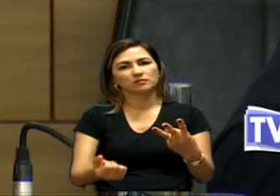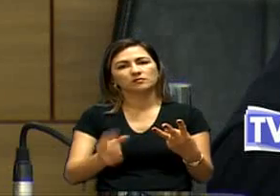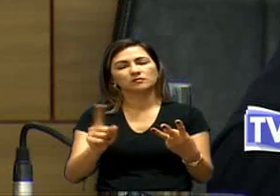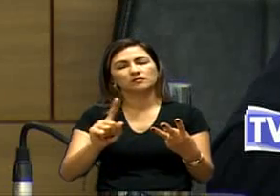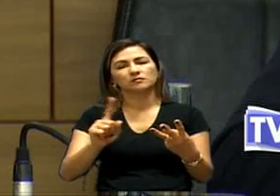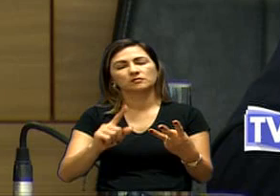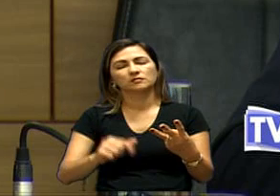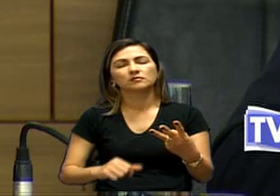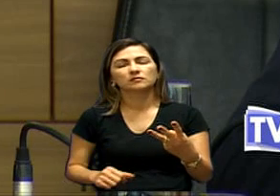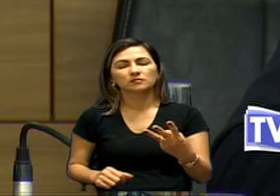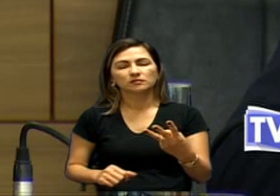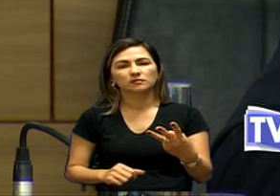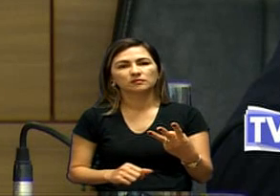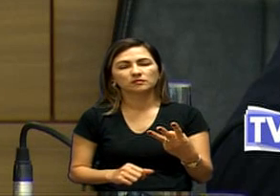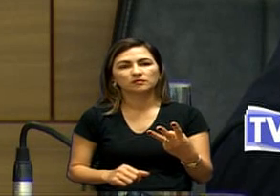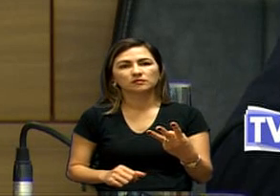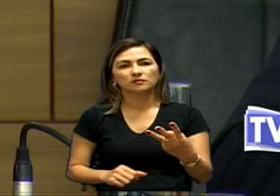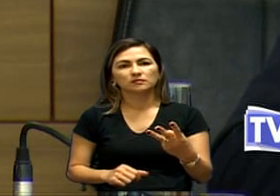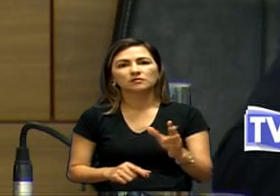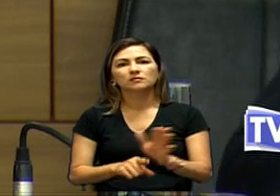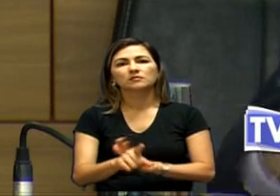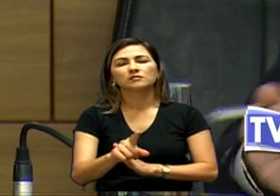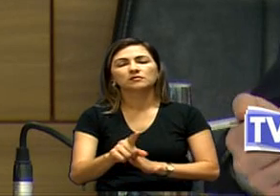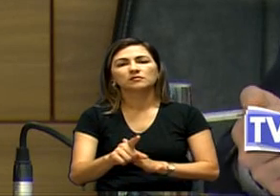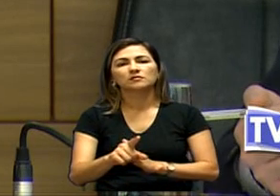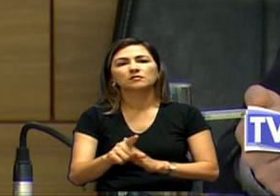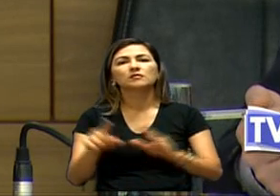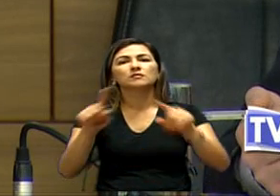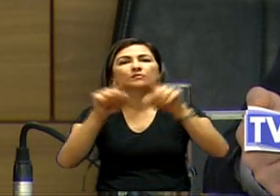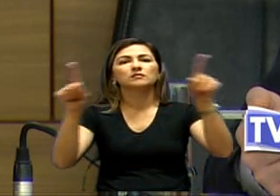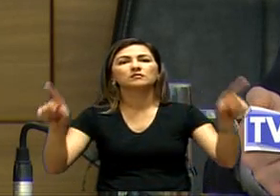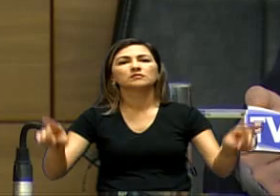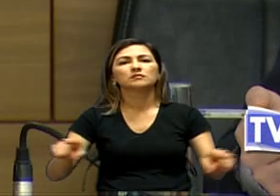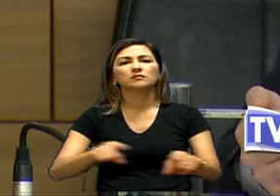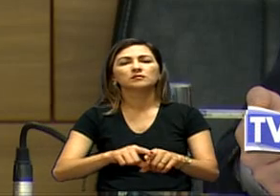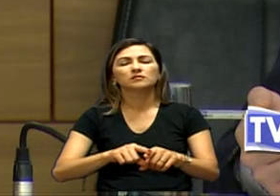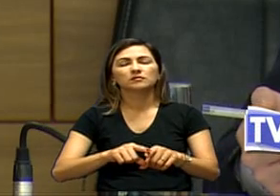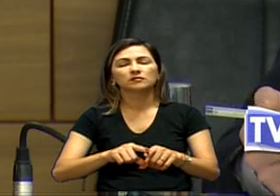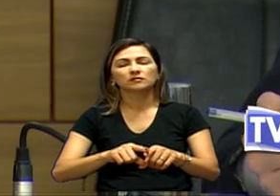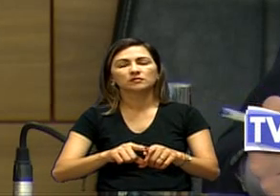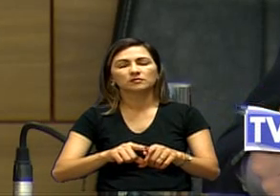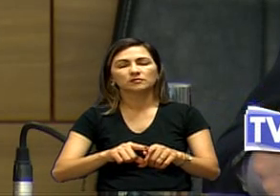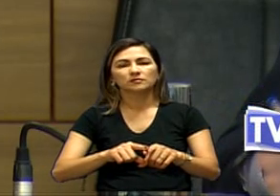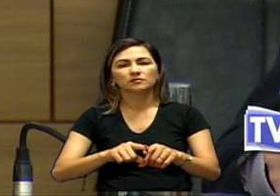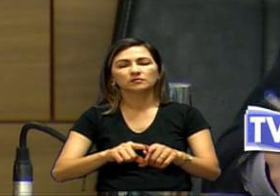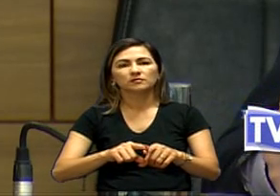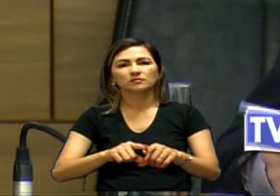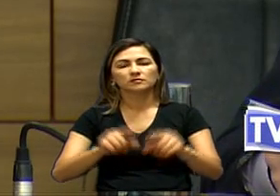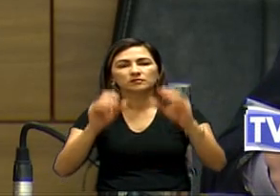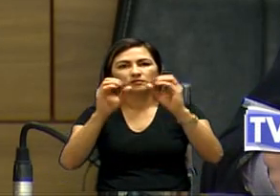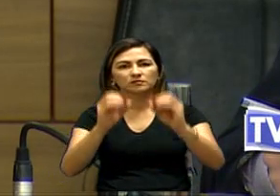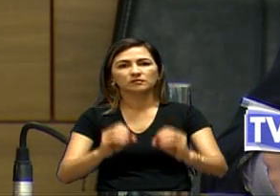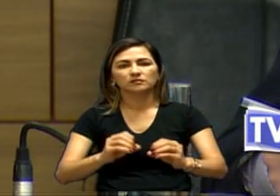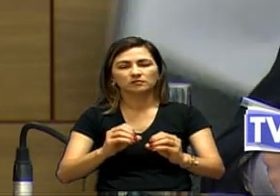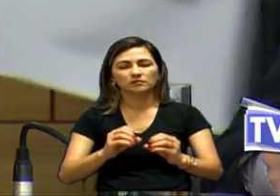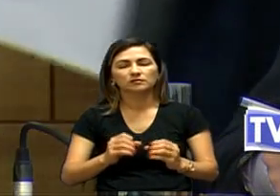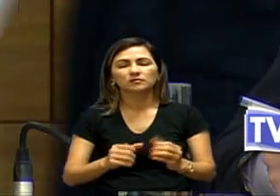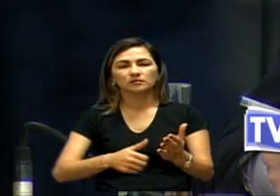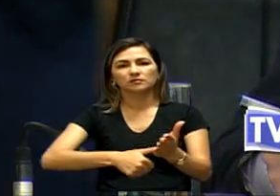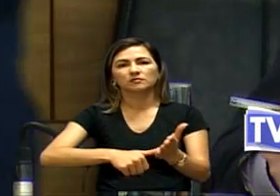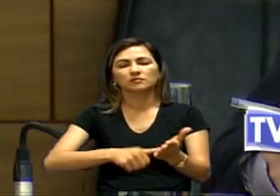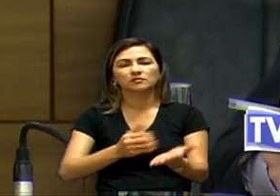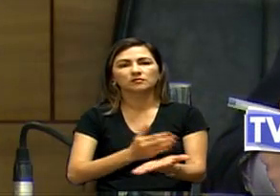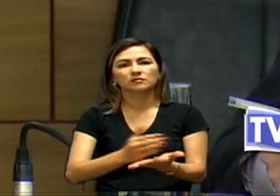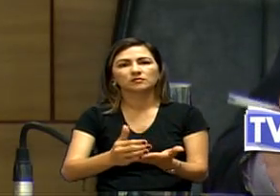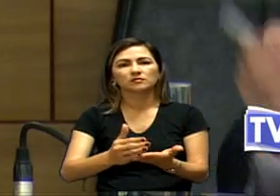vamos colocar a primeira emenda número 1. Peço que abra o painel para votação para a emenda número 1. O vereador Martinez